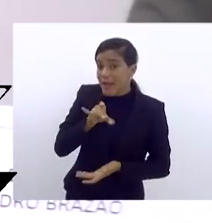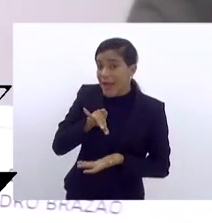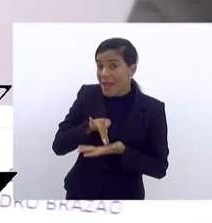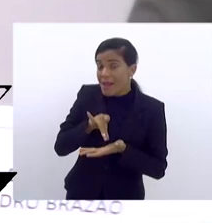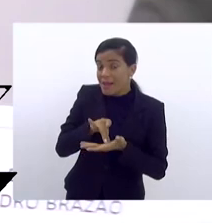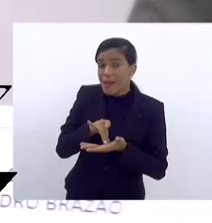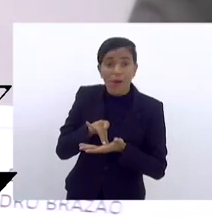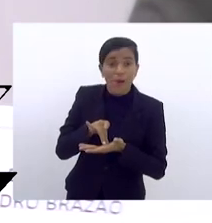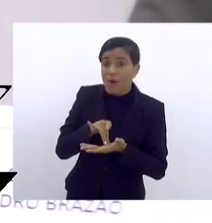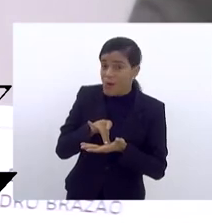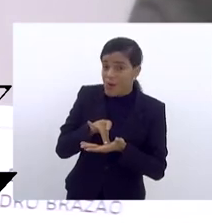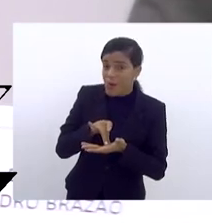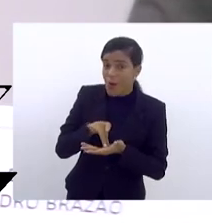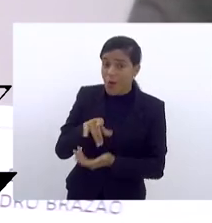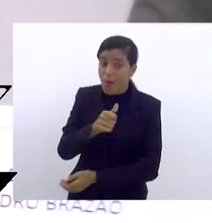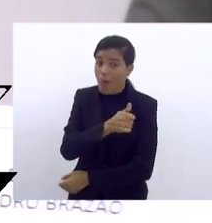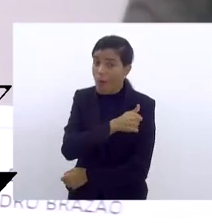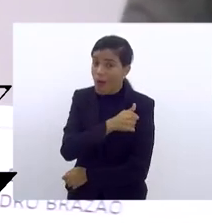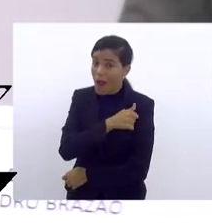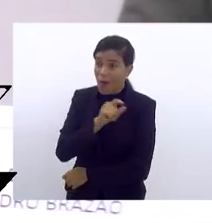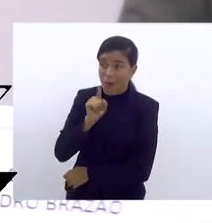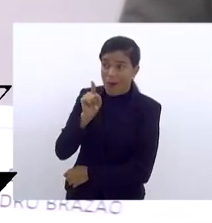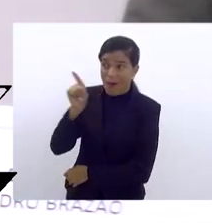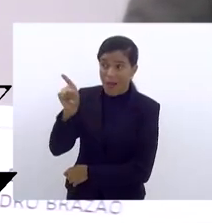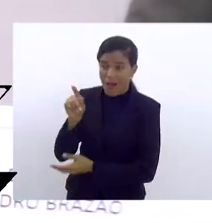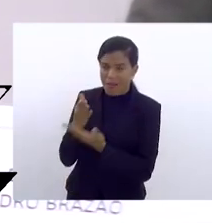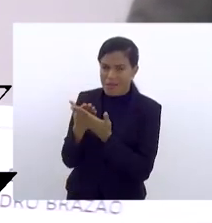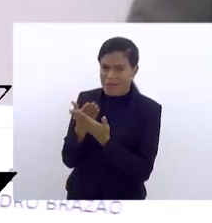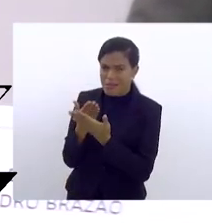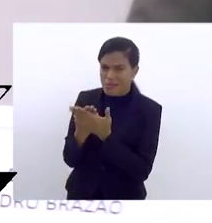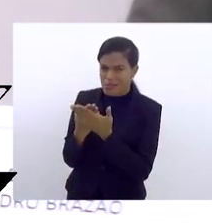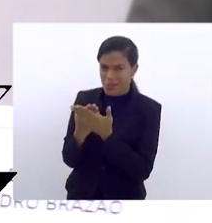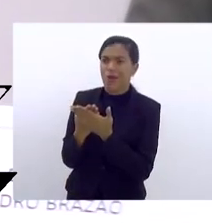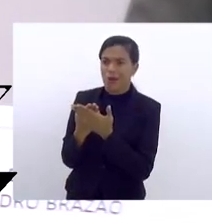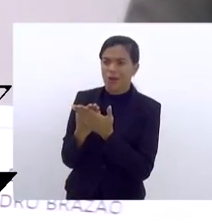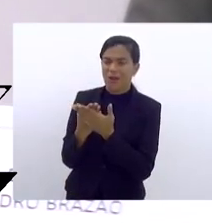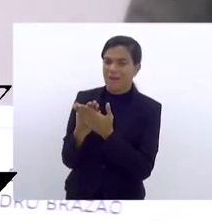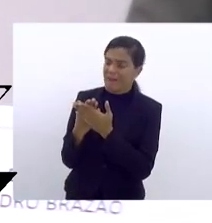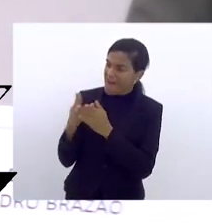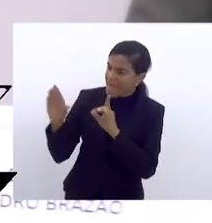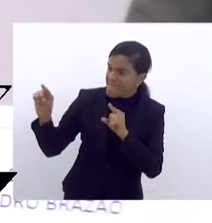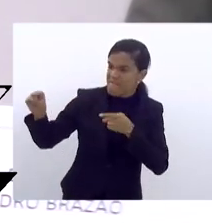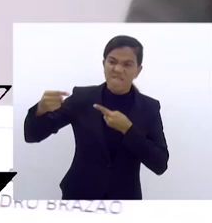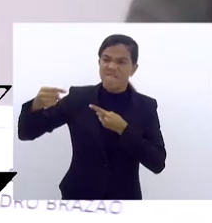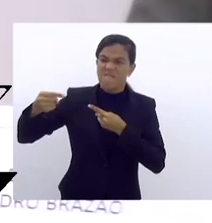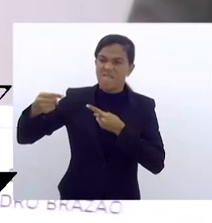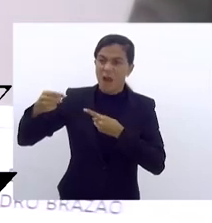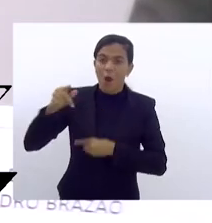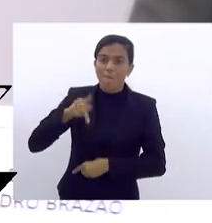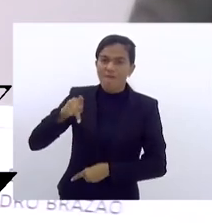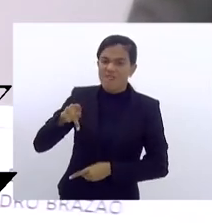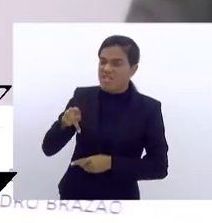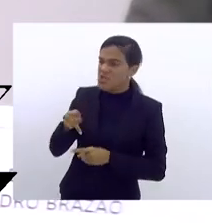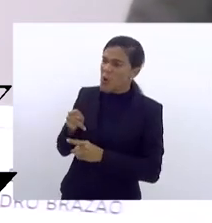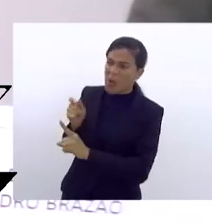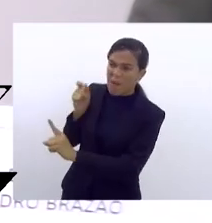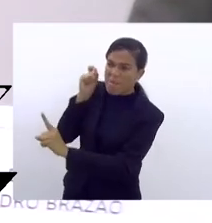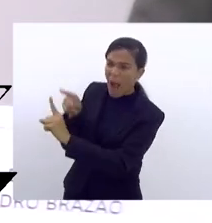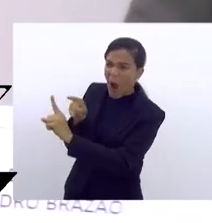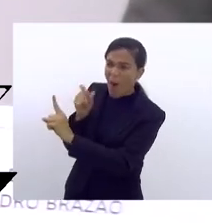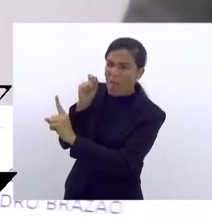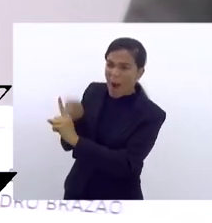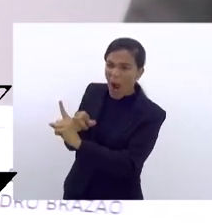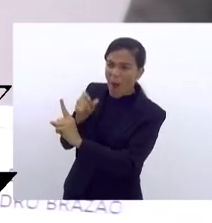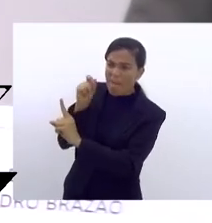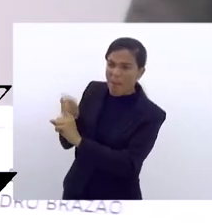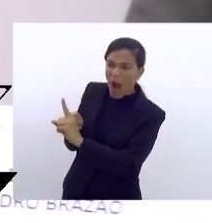quando tem um aluno lá na escola que desafia o professor que ofende o professor que